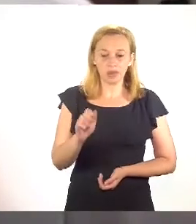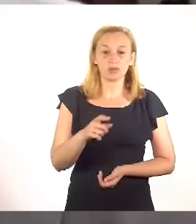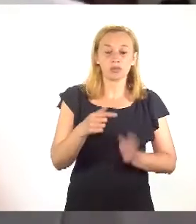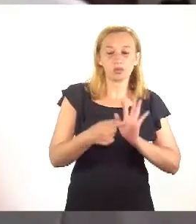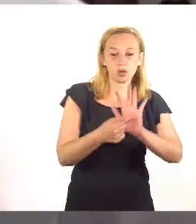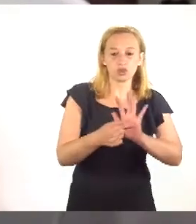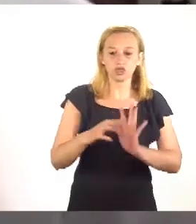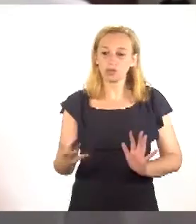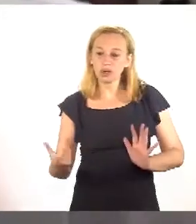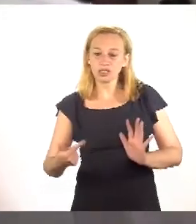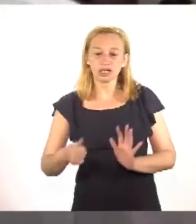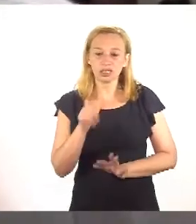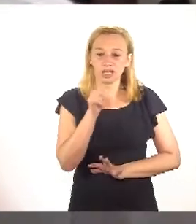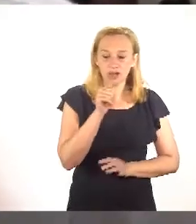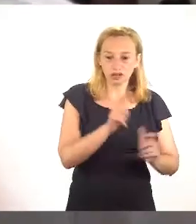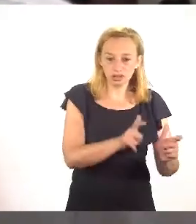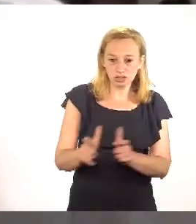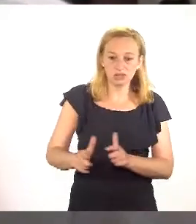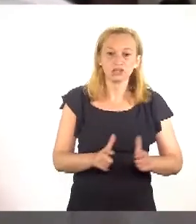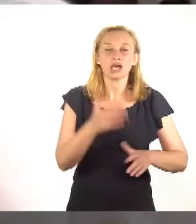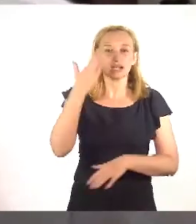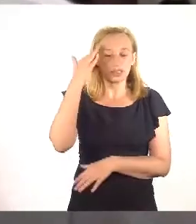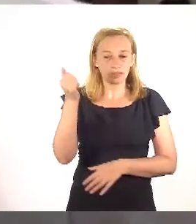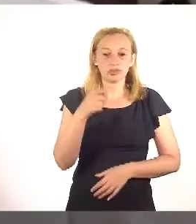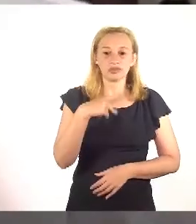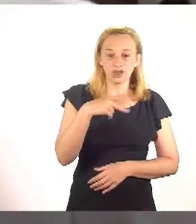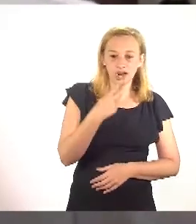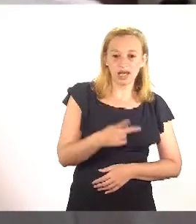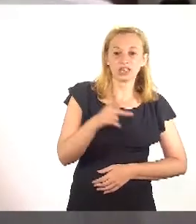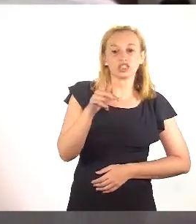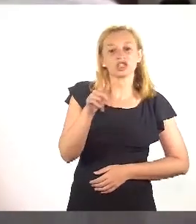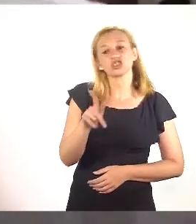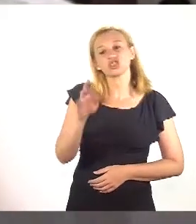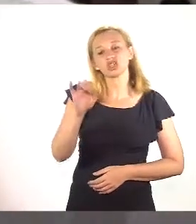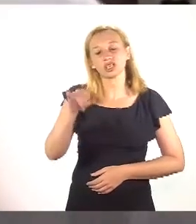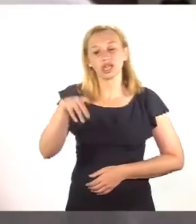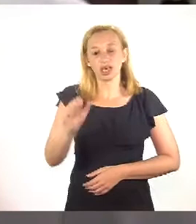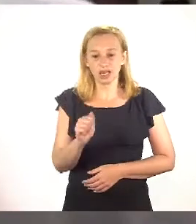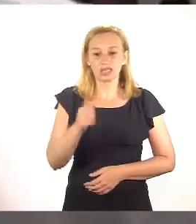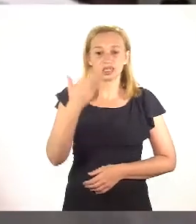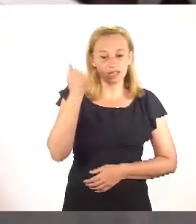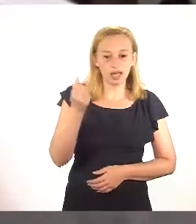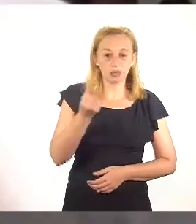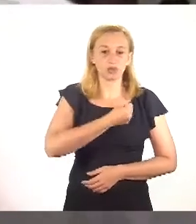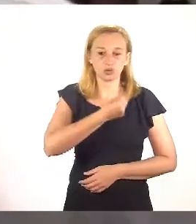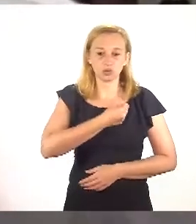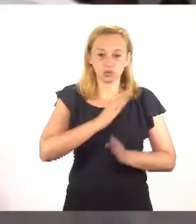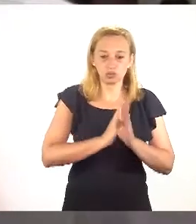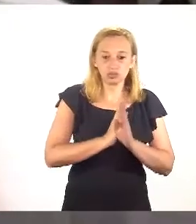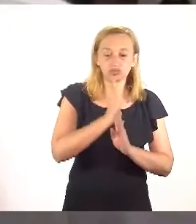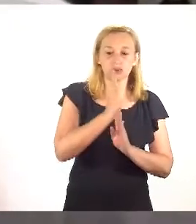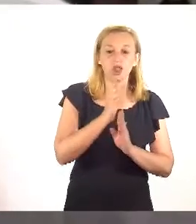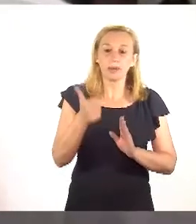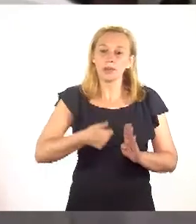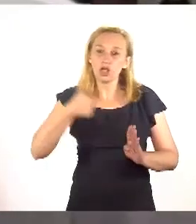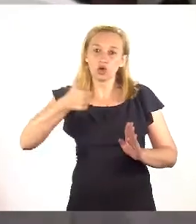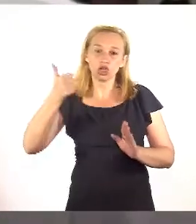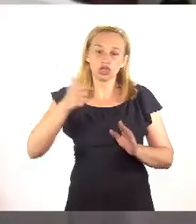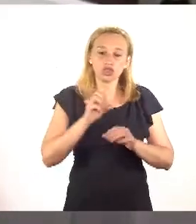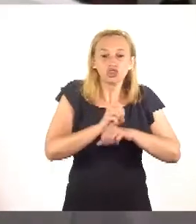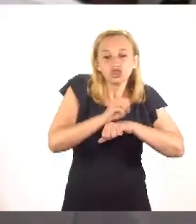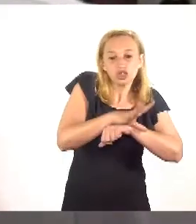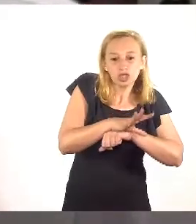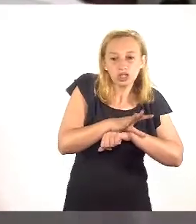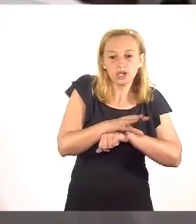regiões. Saberia dizer se a Genersa tem usado esses dados para suas ações? Como conselheiro, quais melhorias indicaria para